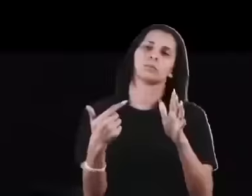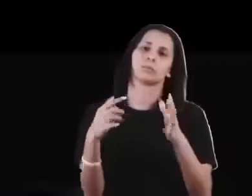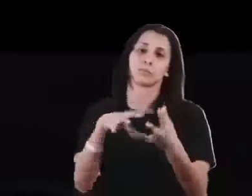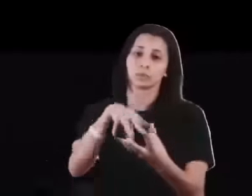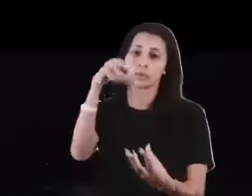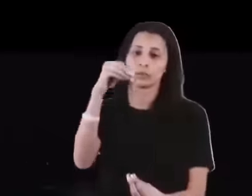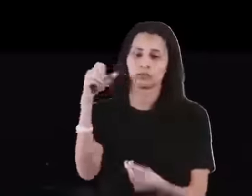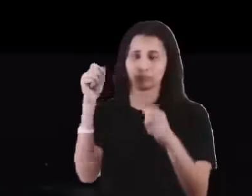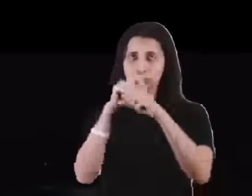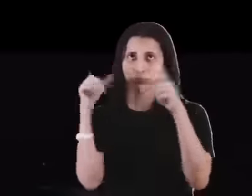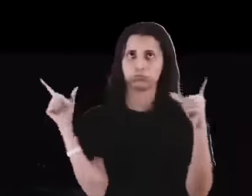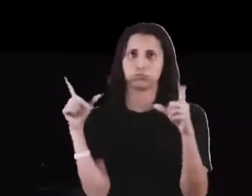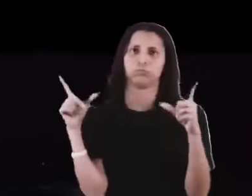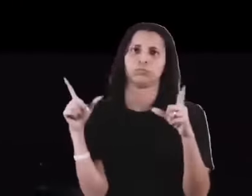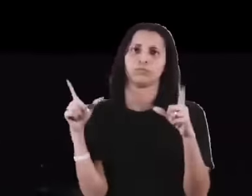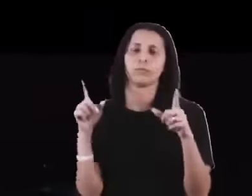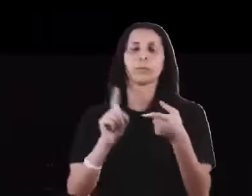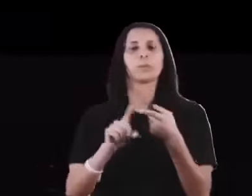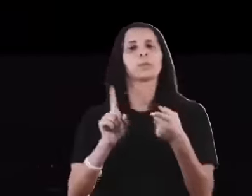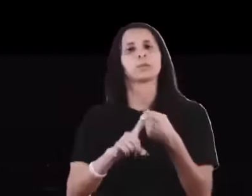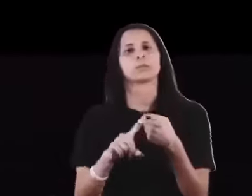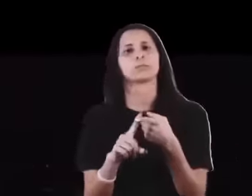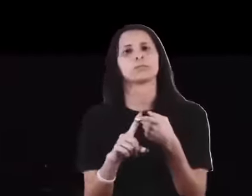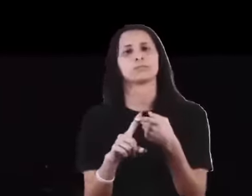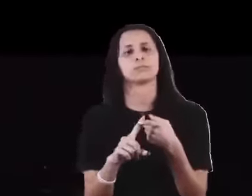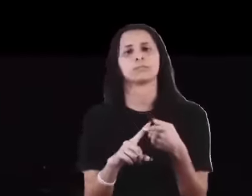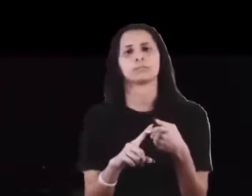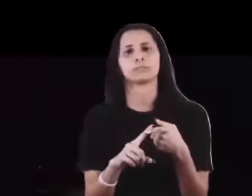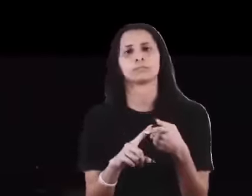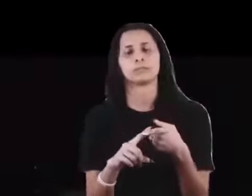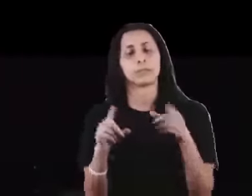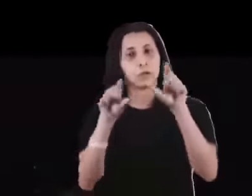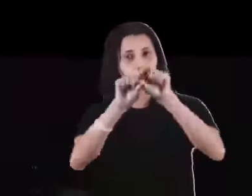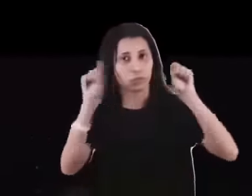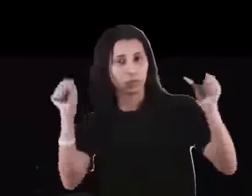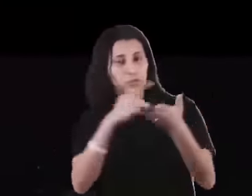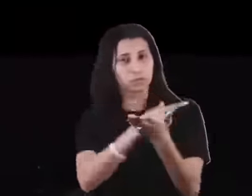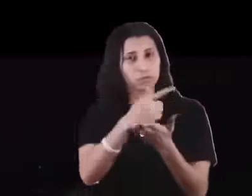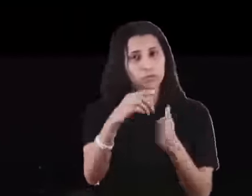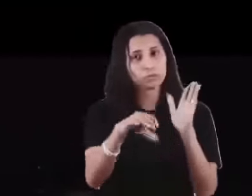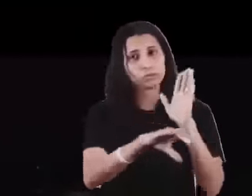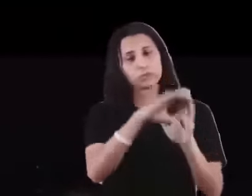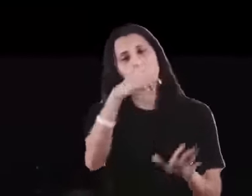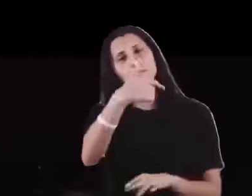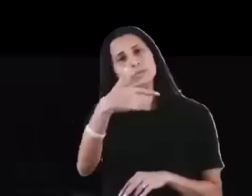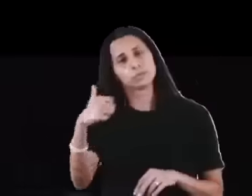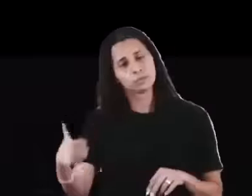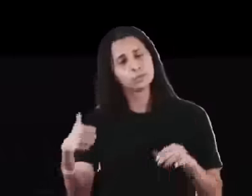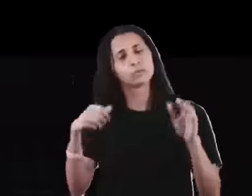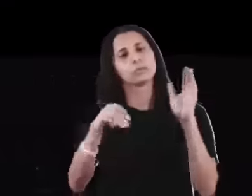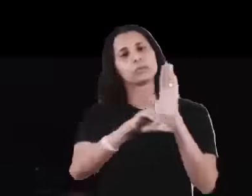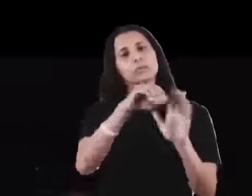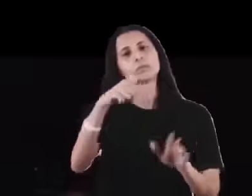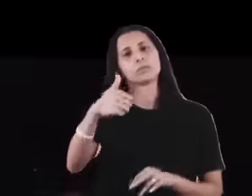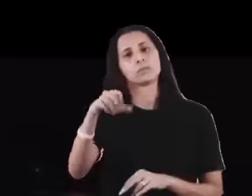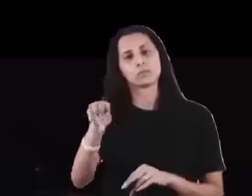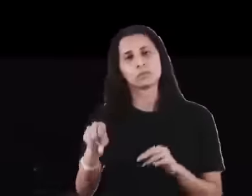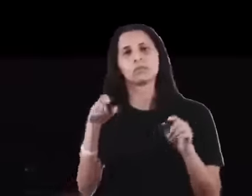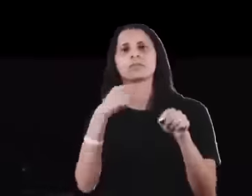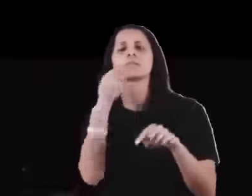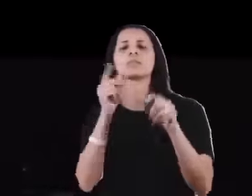para nos movermos até a fonte porque o texto dizem Gênesis 21 Versículo 19 diz assim então